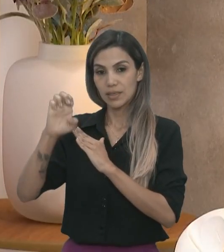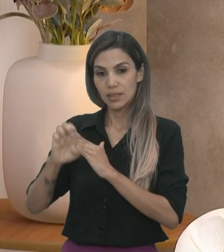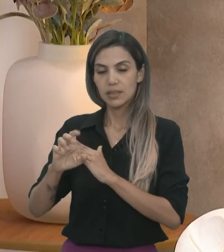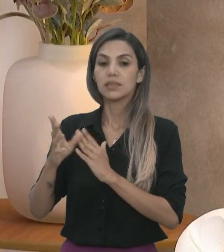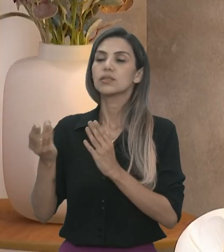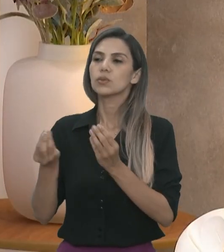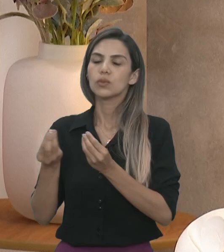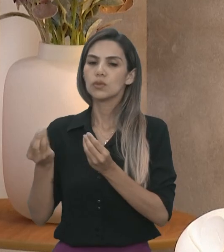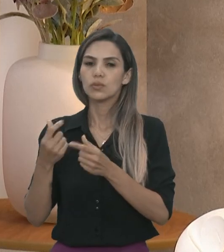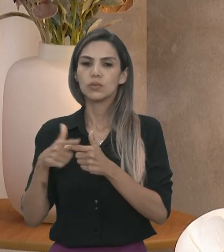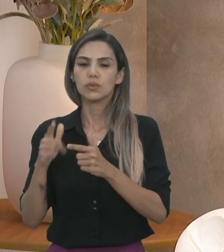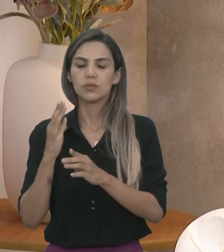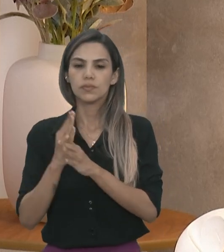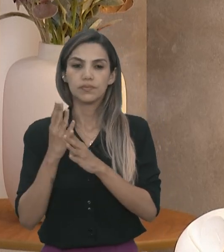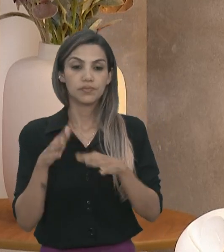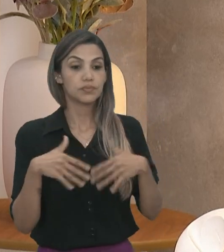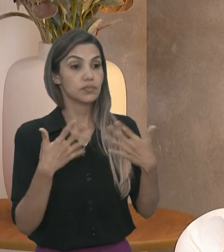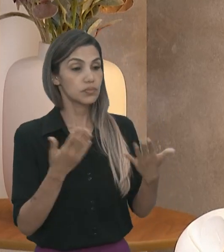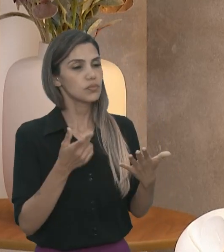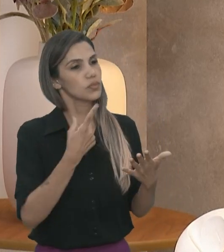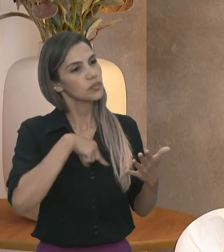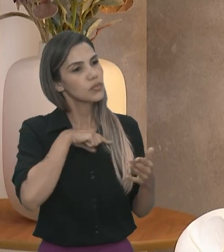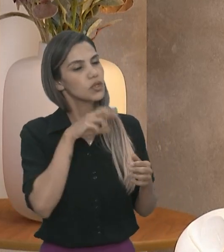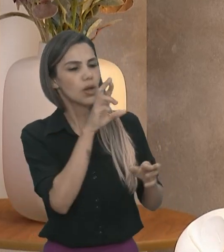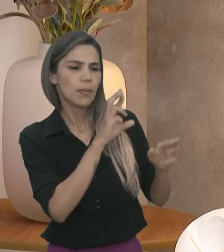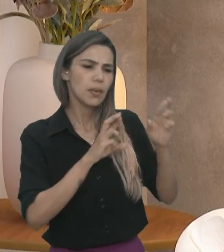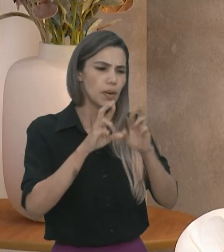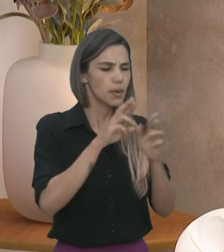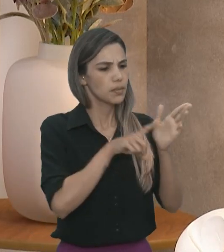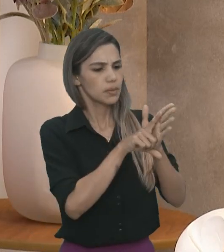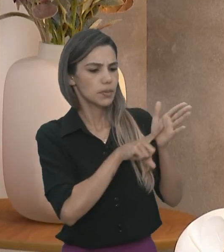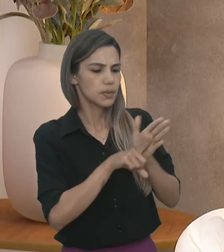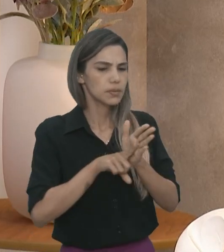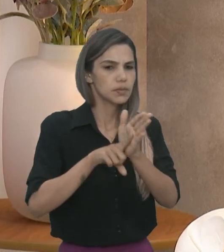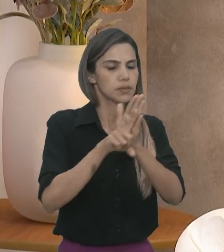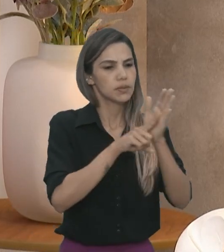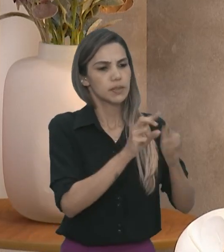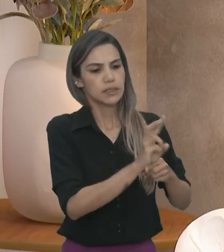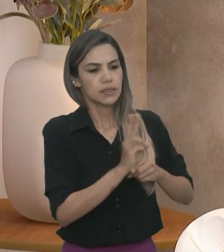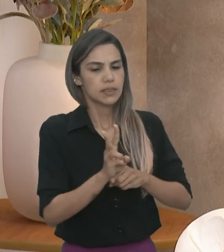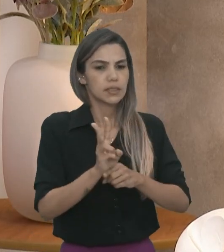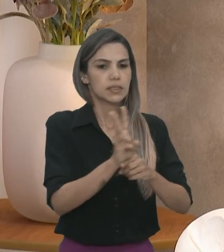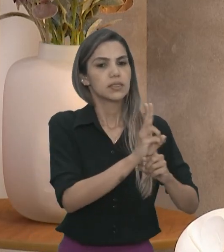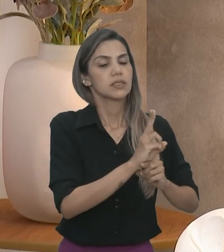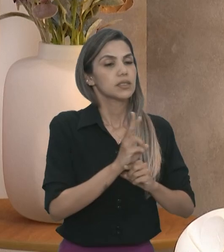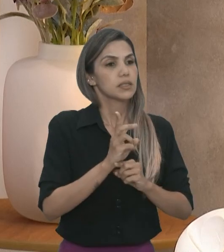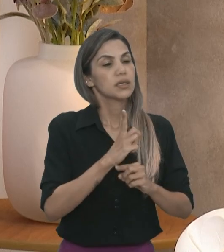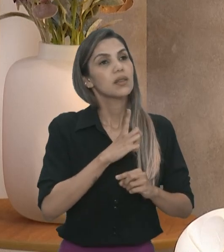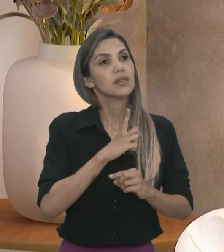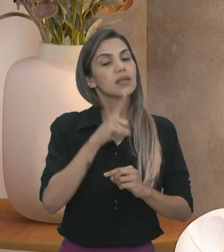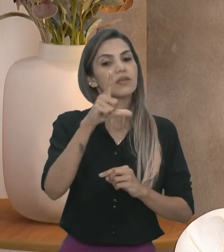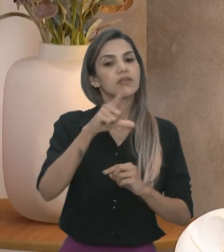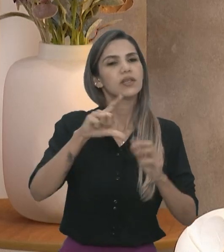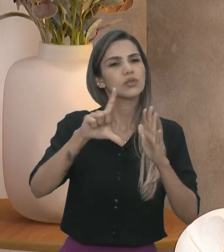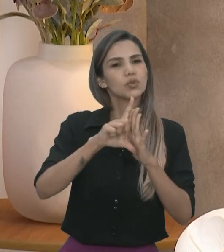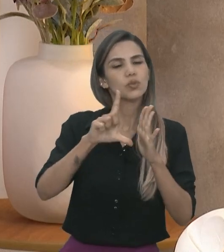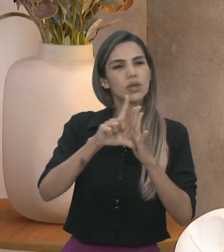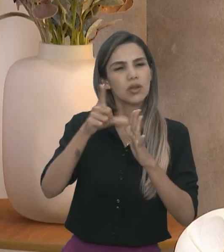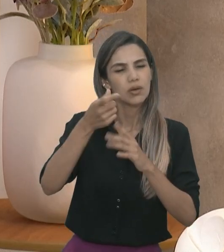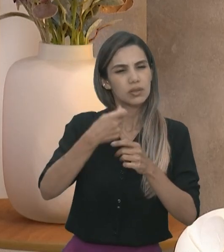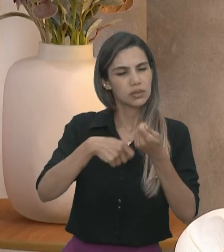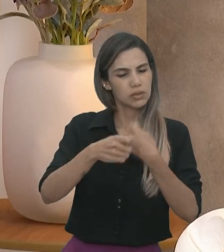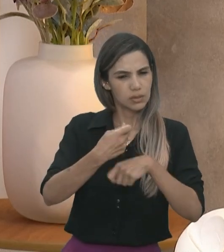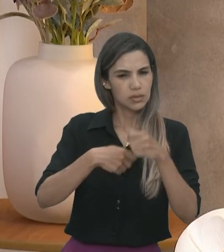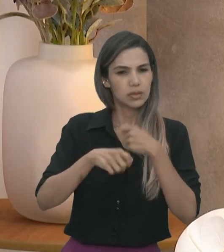as perícias, a gente teve um caso que a gente foi fazer uma perícia em um imóvel comercial no centro. Aí foi